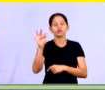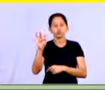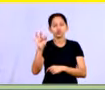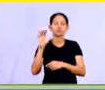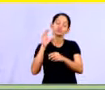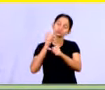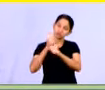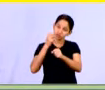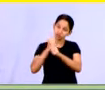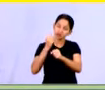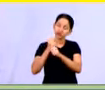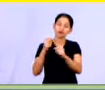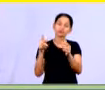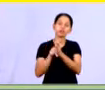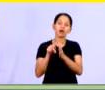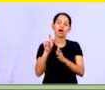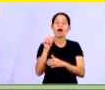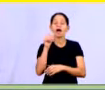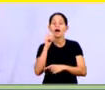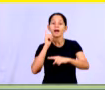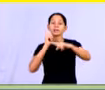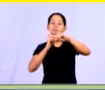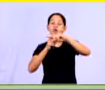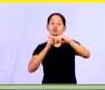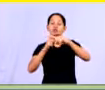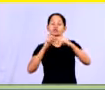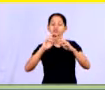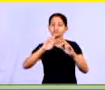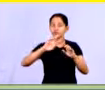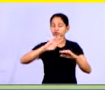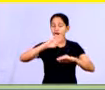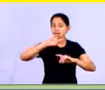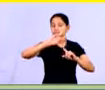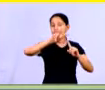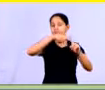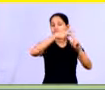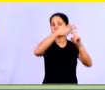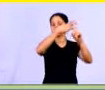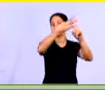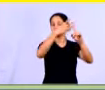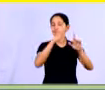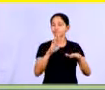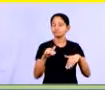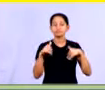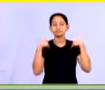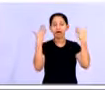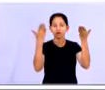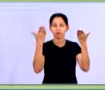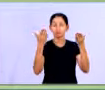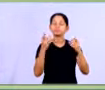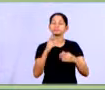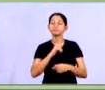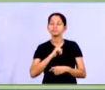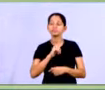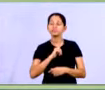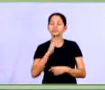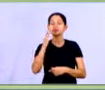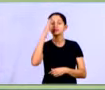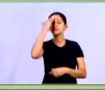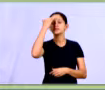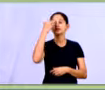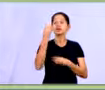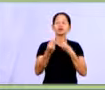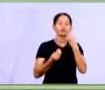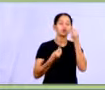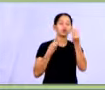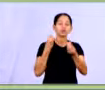caixa acumulado com saldo positivo. Vamos substituir? Vamos. E aí a gente faz a leitura desses dados